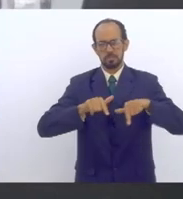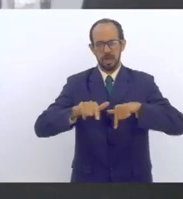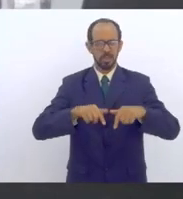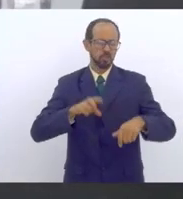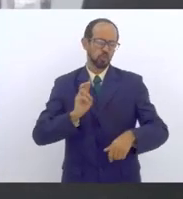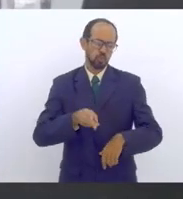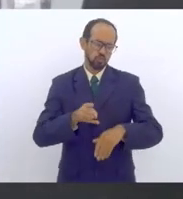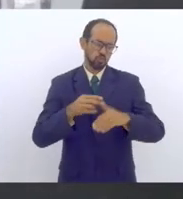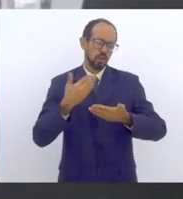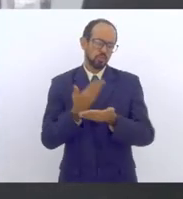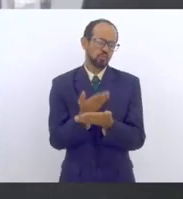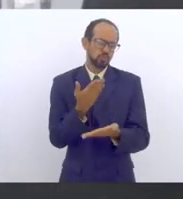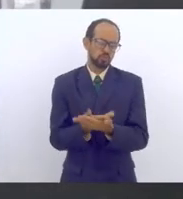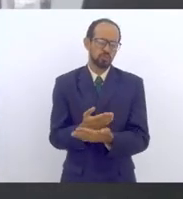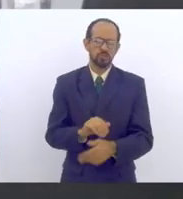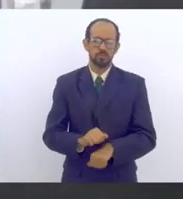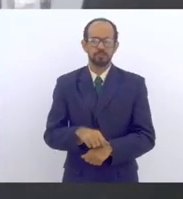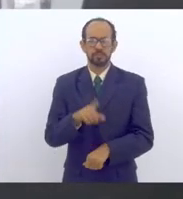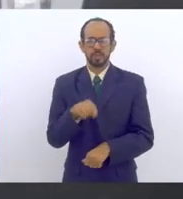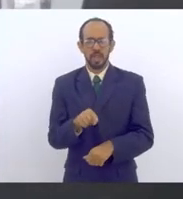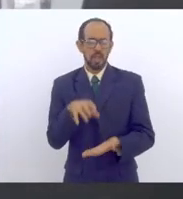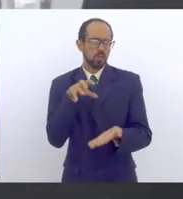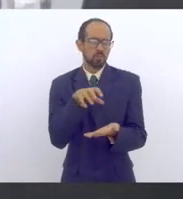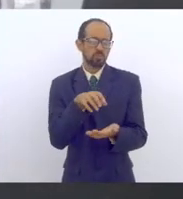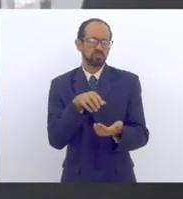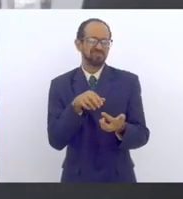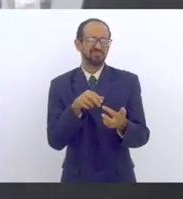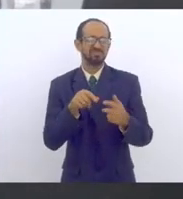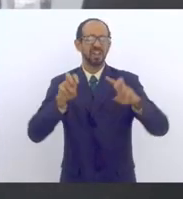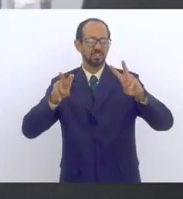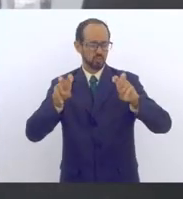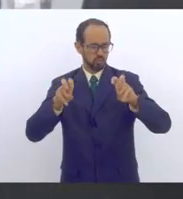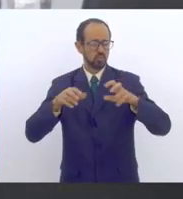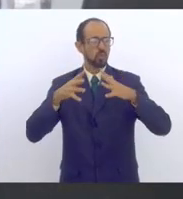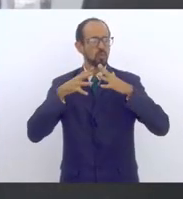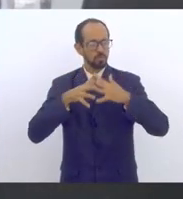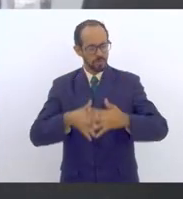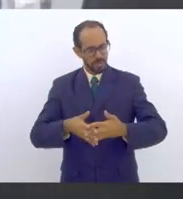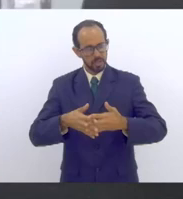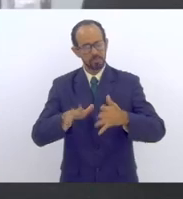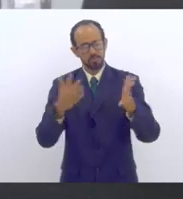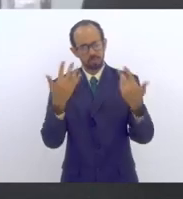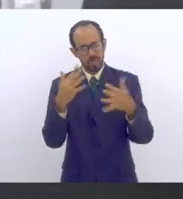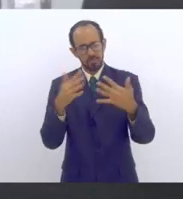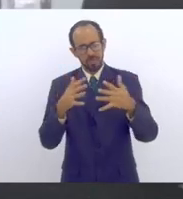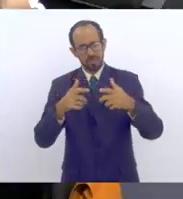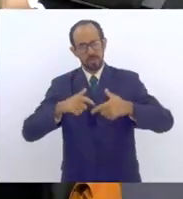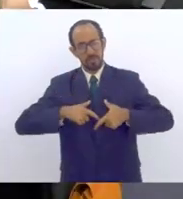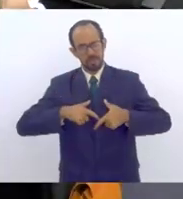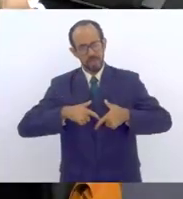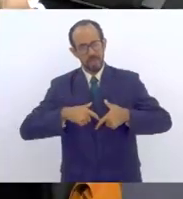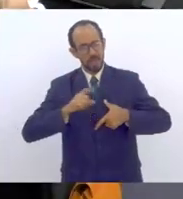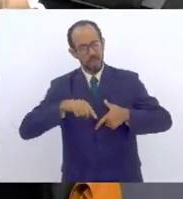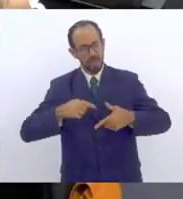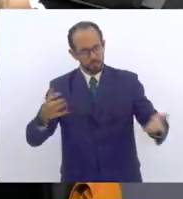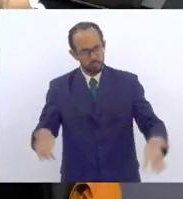é uma pasta difícil de tocar parabéns metade Tiradentes é um estímulo